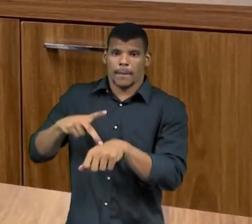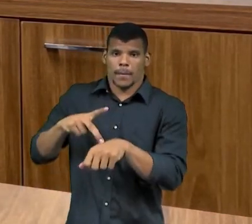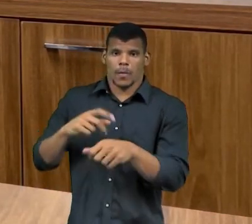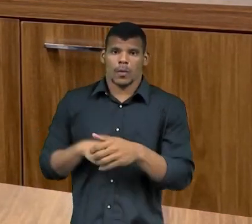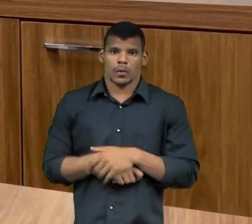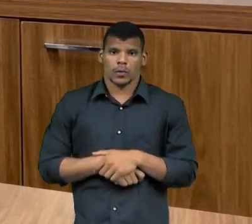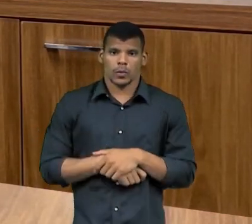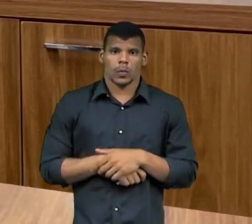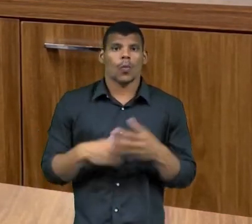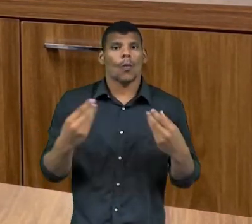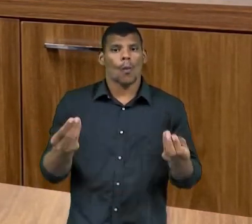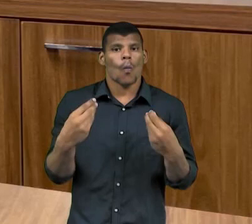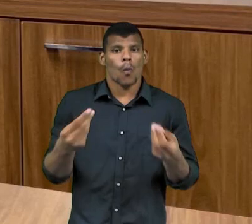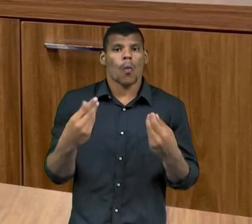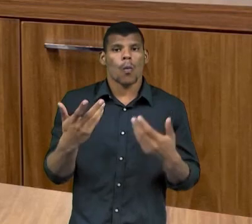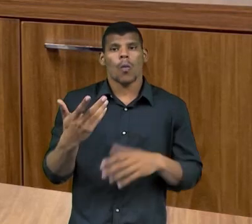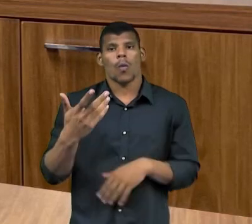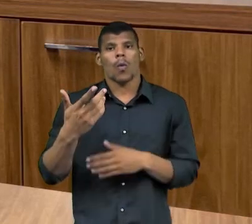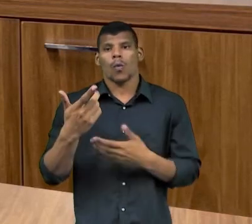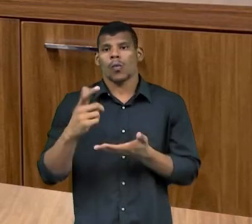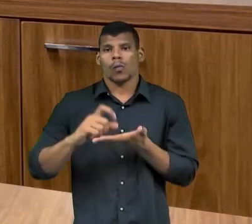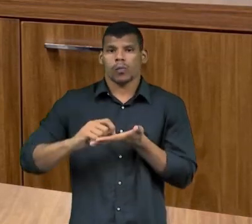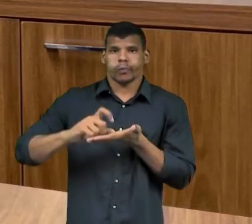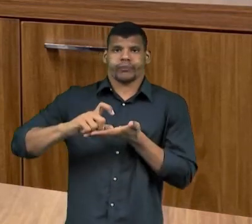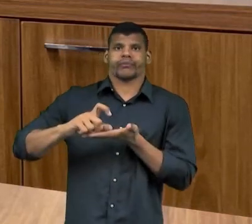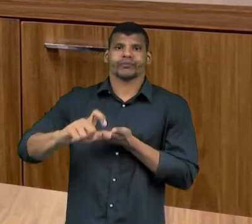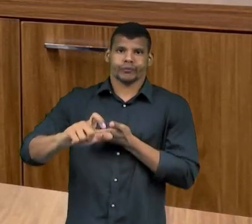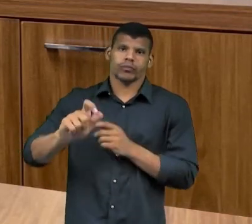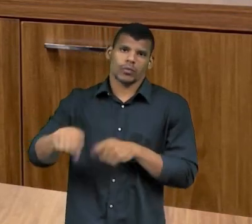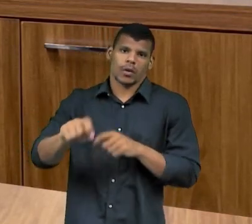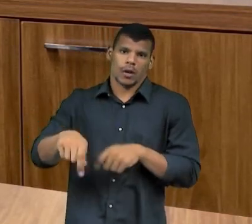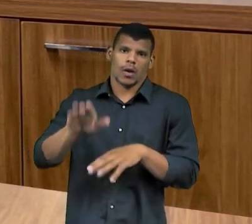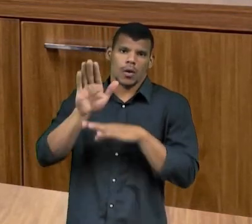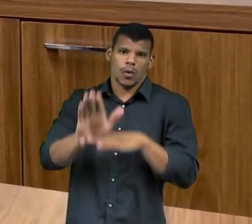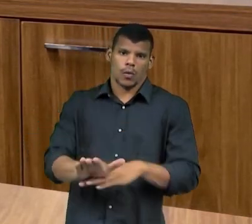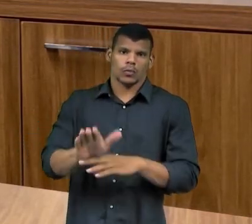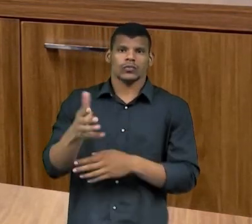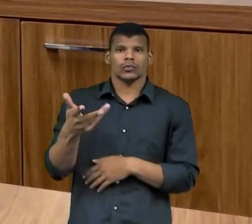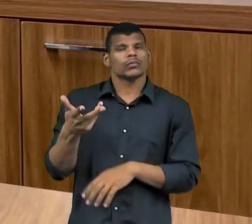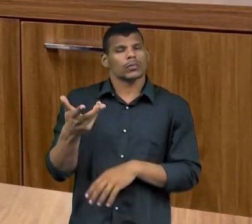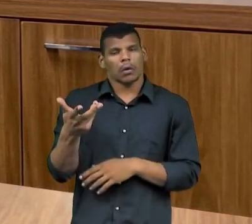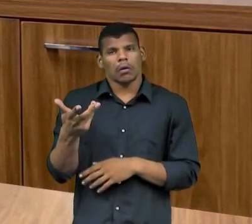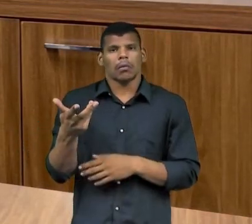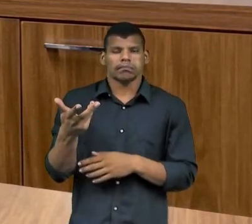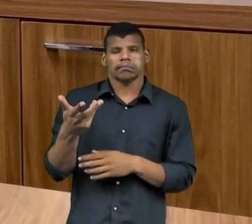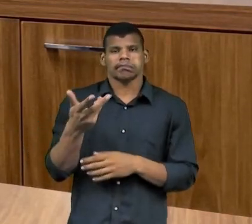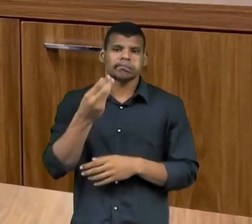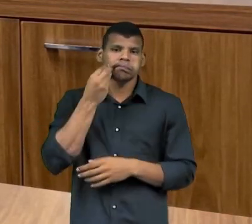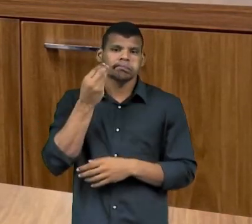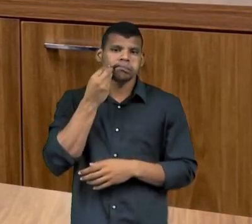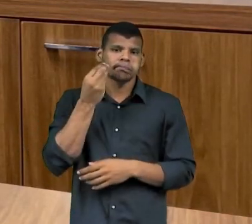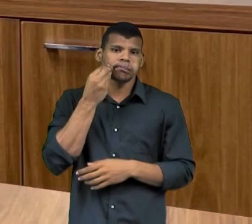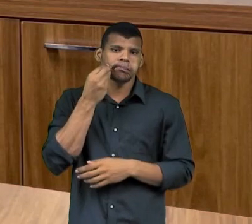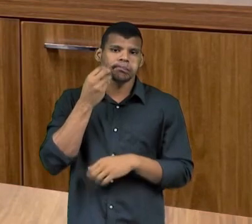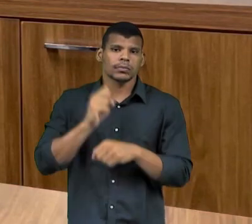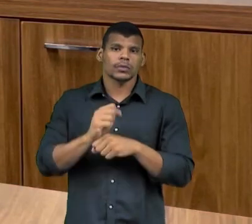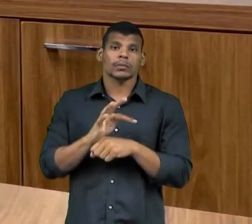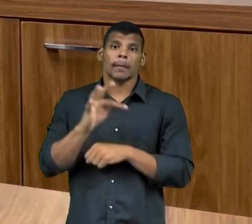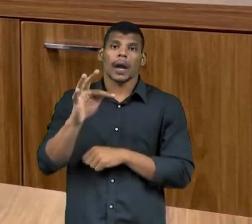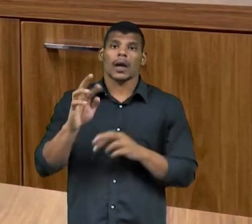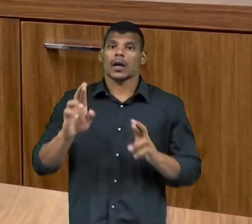quê? Da destinação orçamentária, por meio de prover pelo menos um mínimo capaz de gerar alguma esperança de vida. É